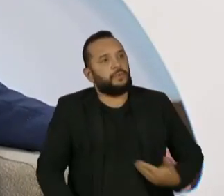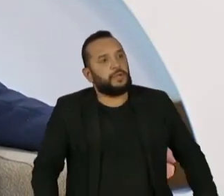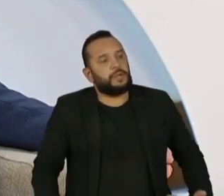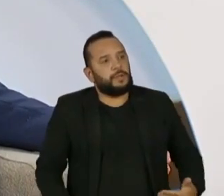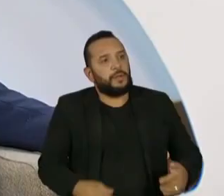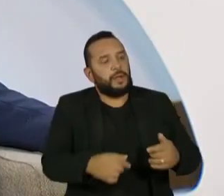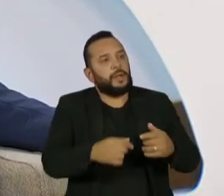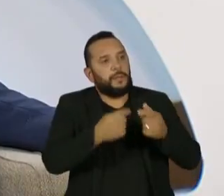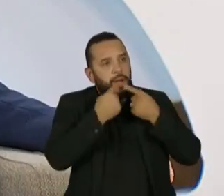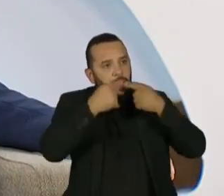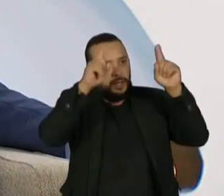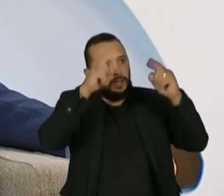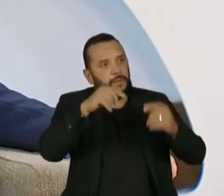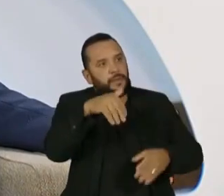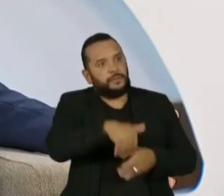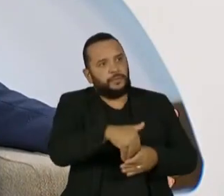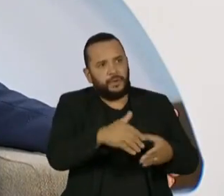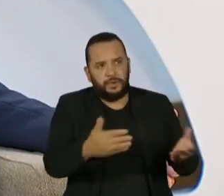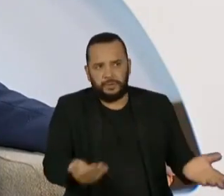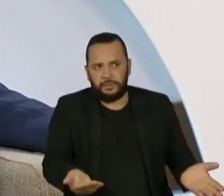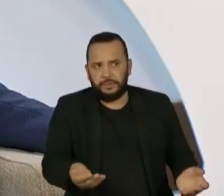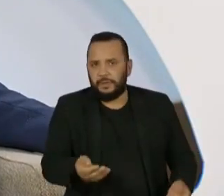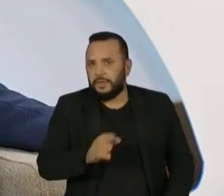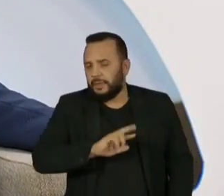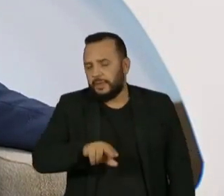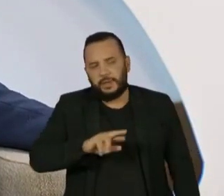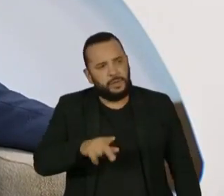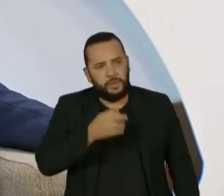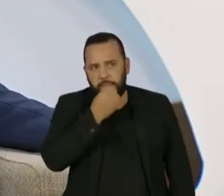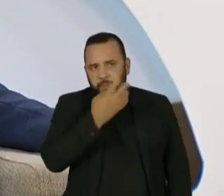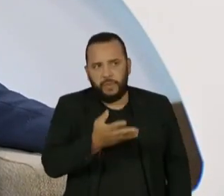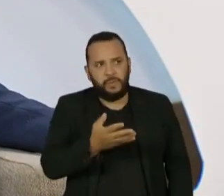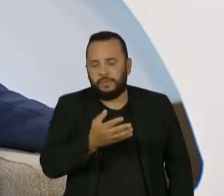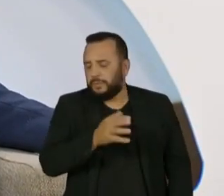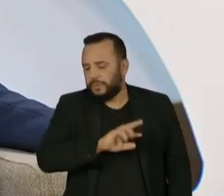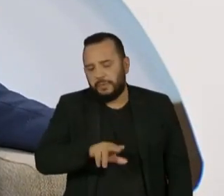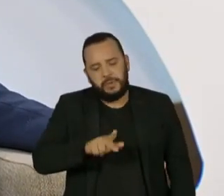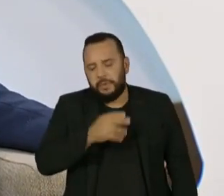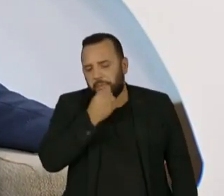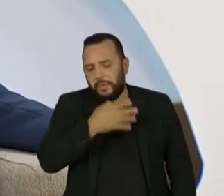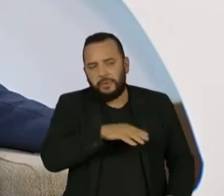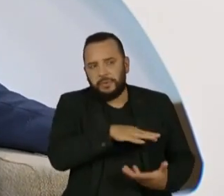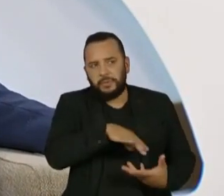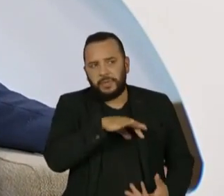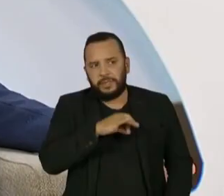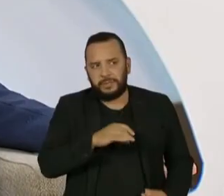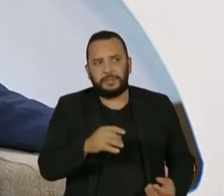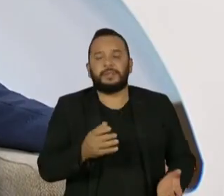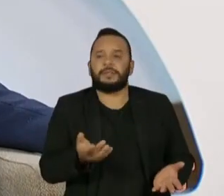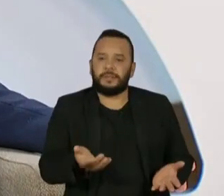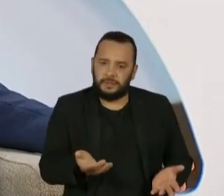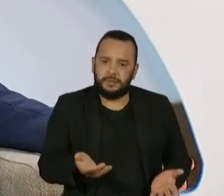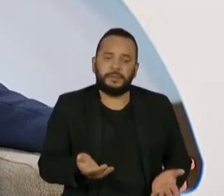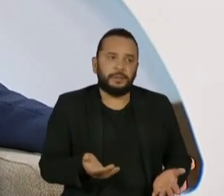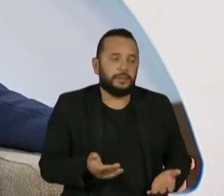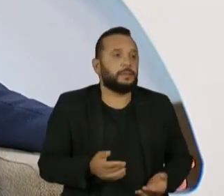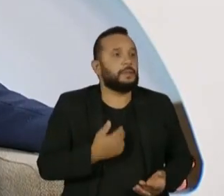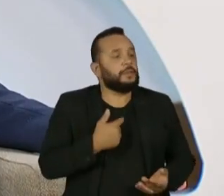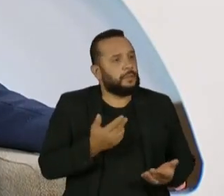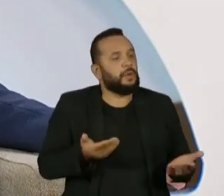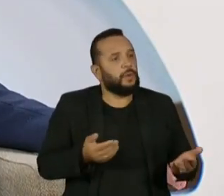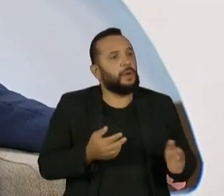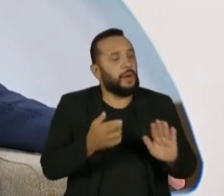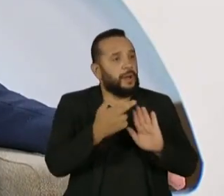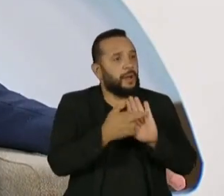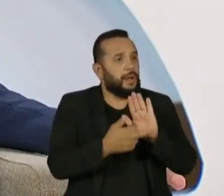Então, isso realmente não é saudável para a democracia. Então, nós achamos que a mudança do foro ela é benéfica para a